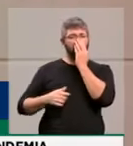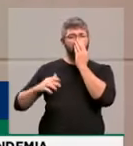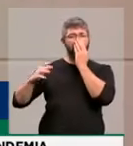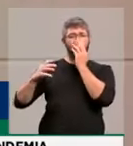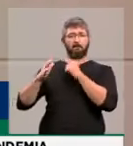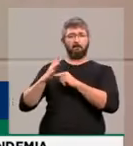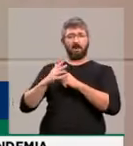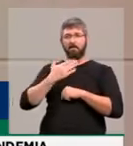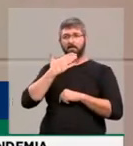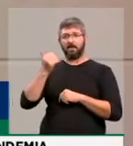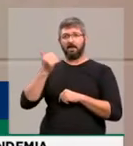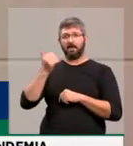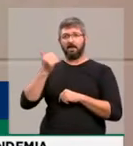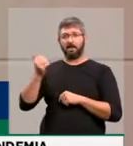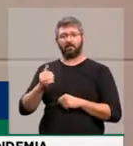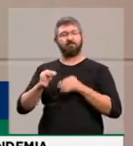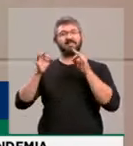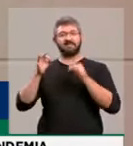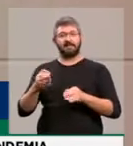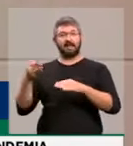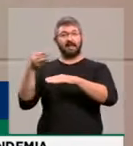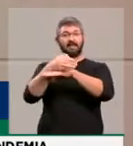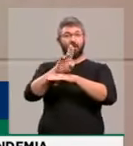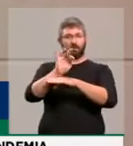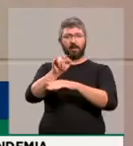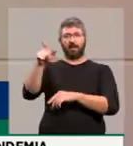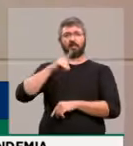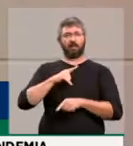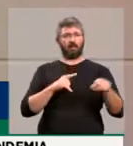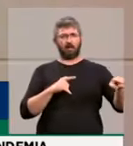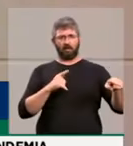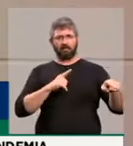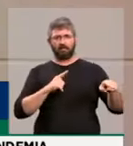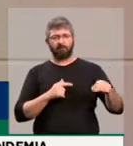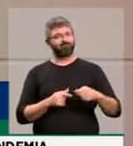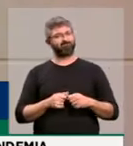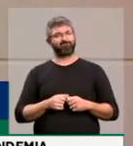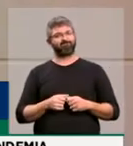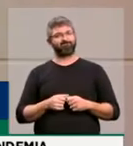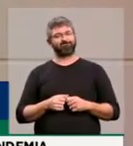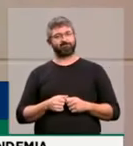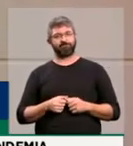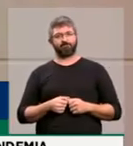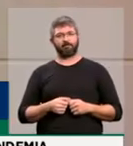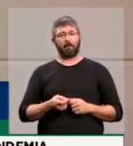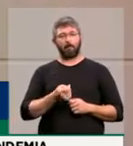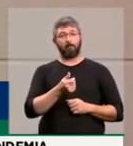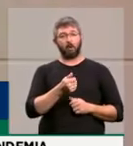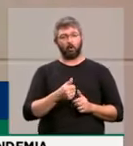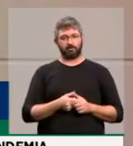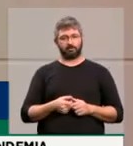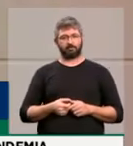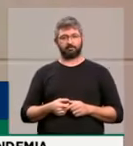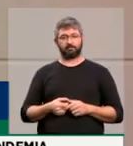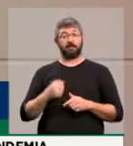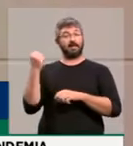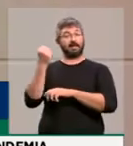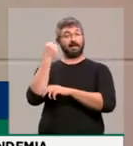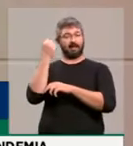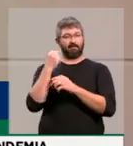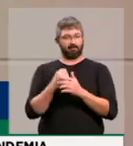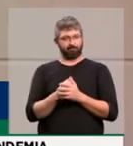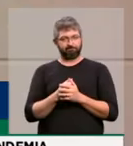ter a certeza de uma vaga numa UTI, se ele precisar, poucos brasileiros têm. Mais grave do que isso,